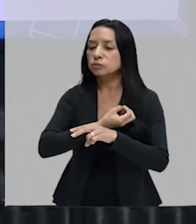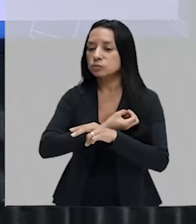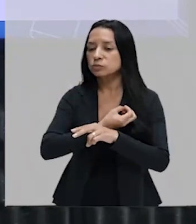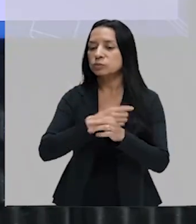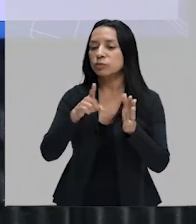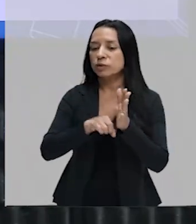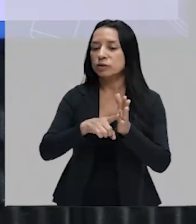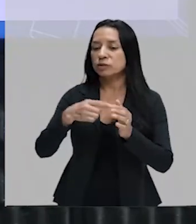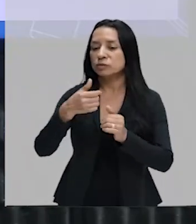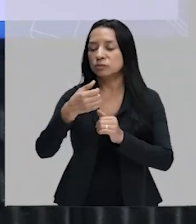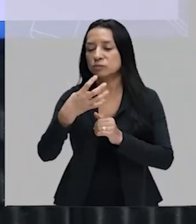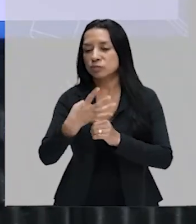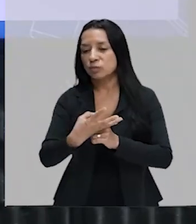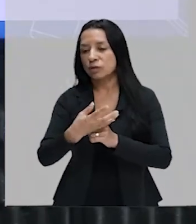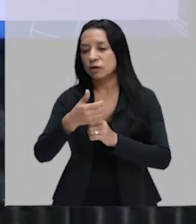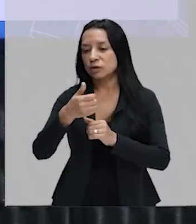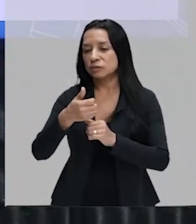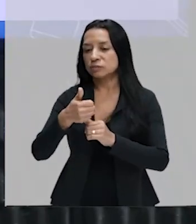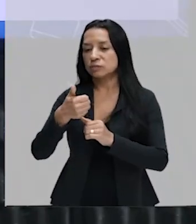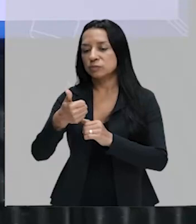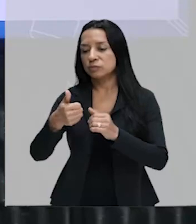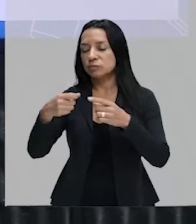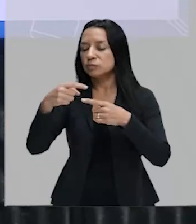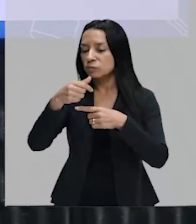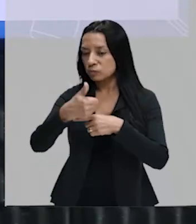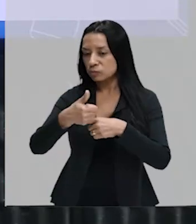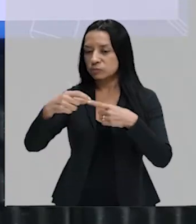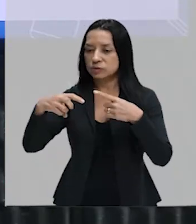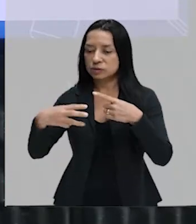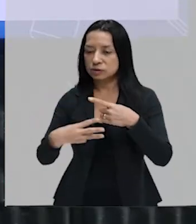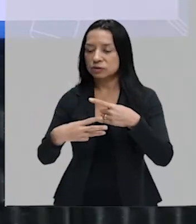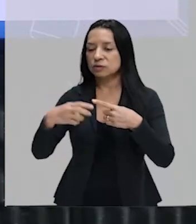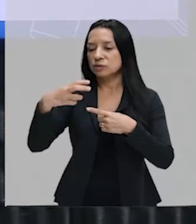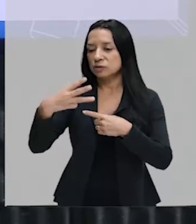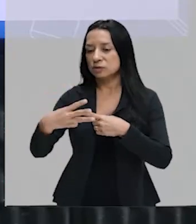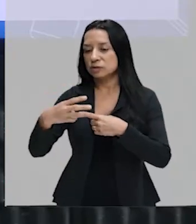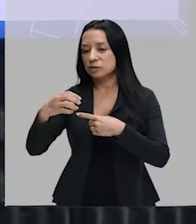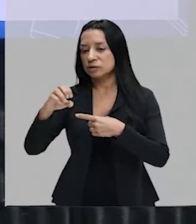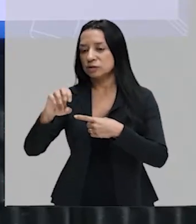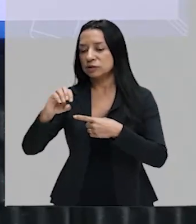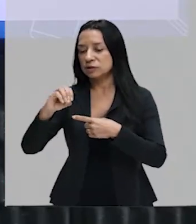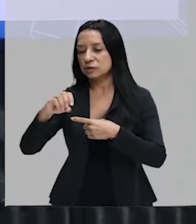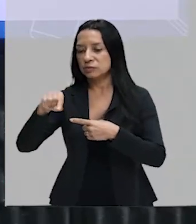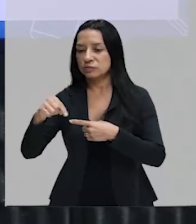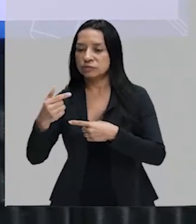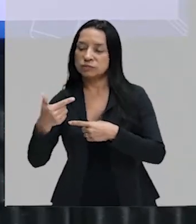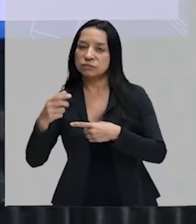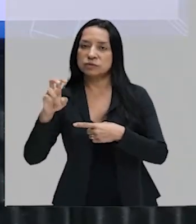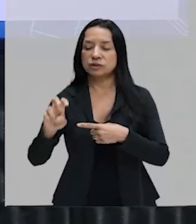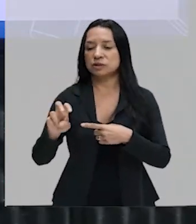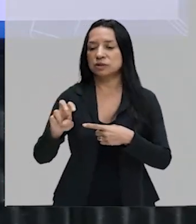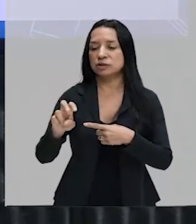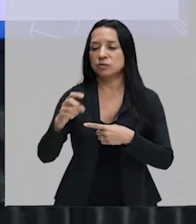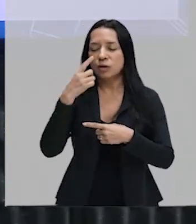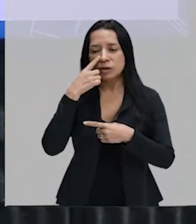-4, 1/3, 3 e 0,25, e vou analisar qual ou quais